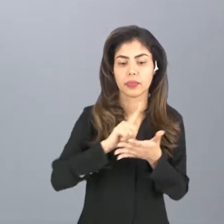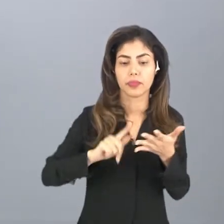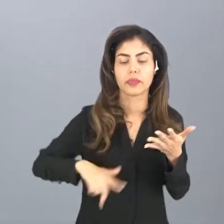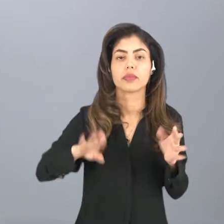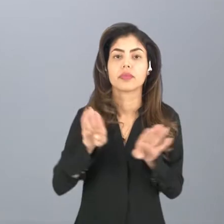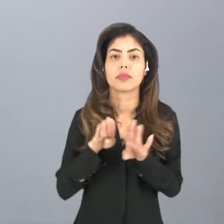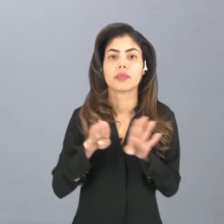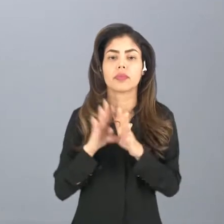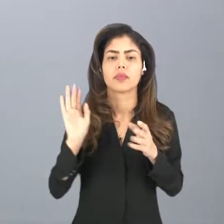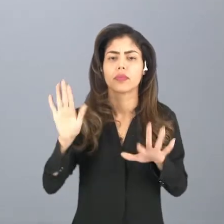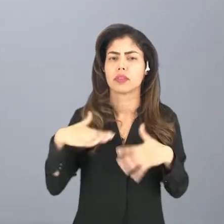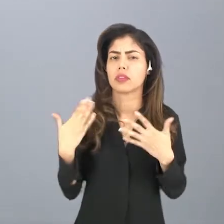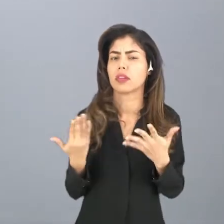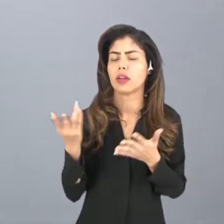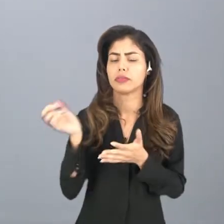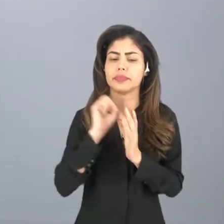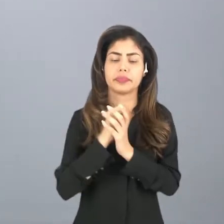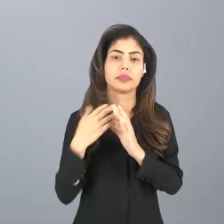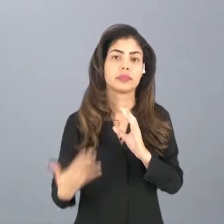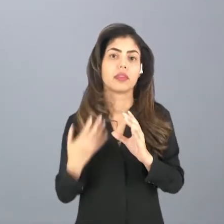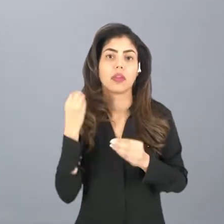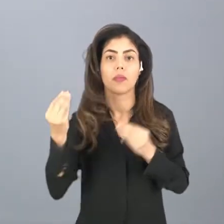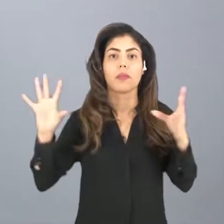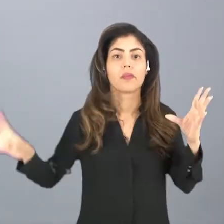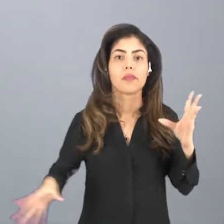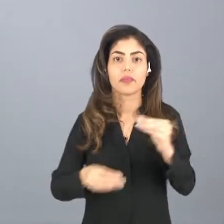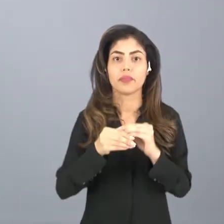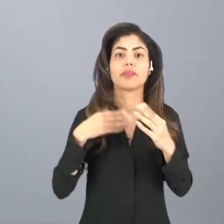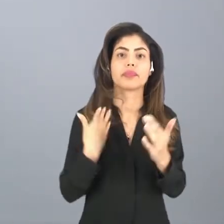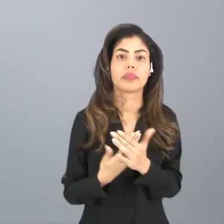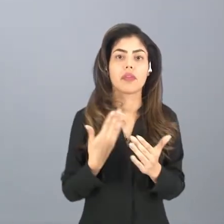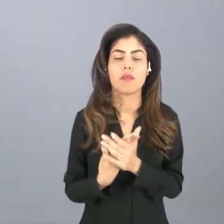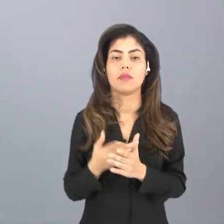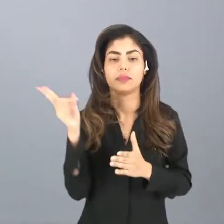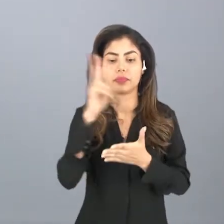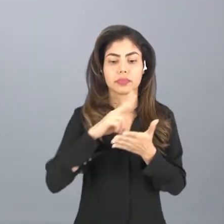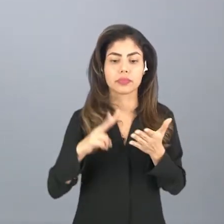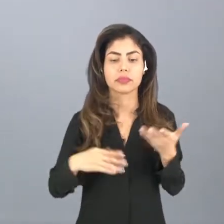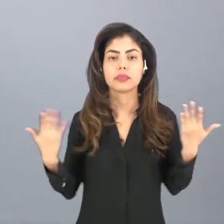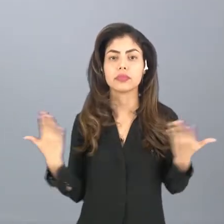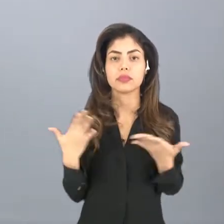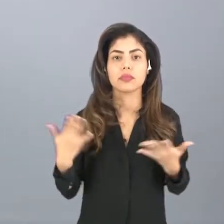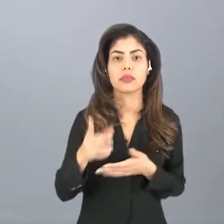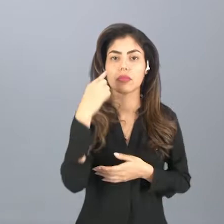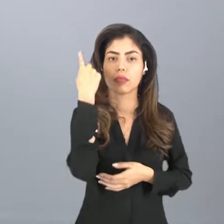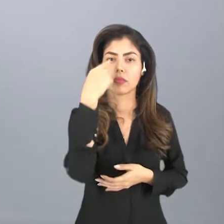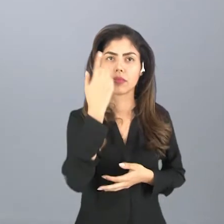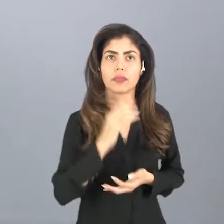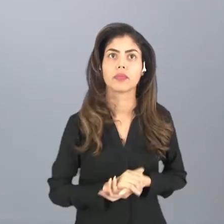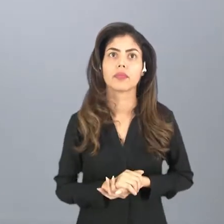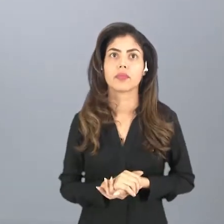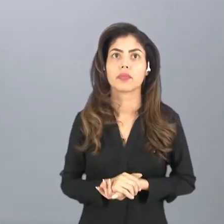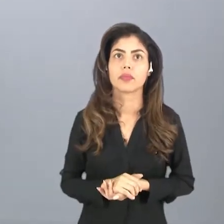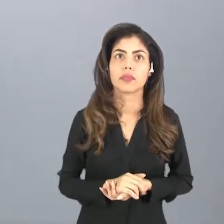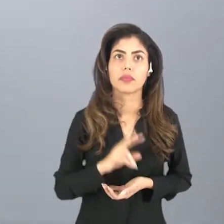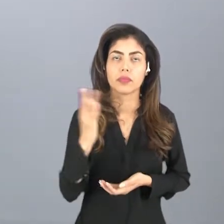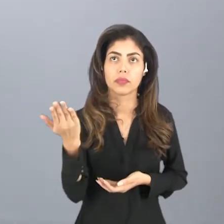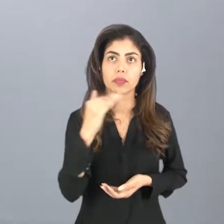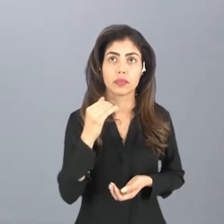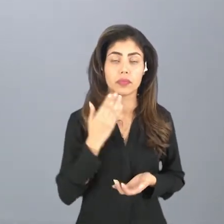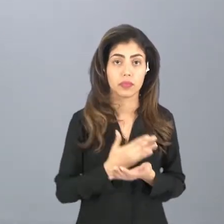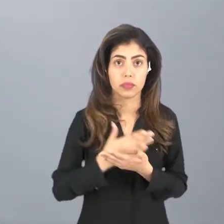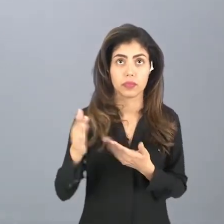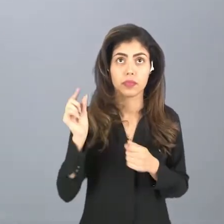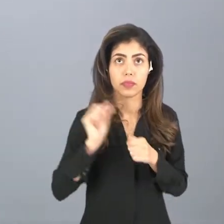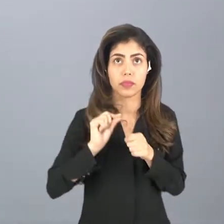Quais são as suas características e como eu posso implementar aí nos meus estudos, né? Nas minhas leituras em língua espanhola. Vamos começar